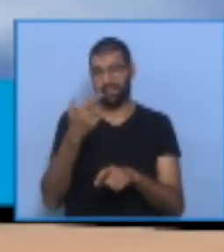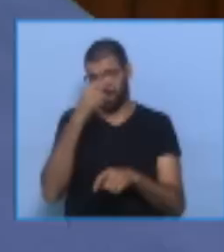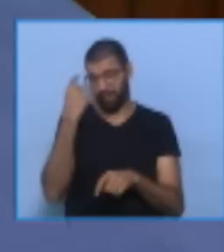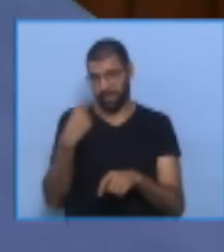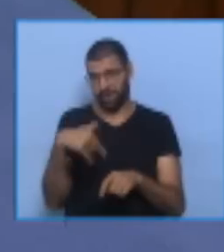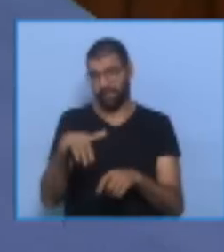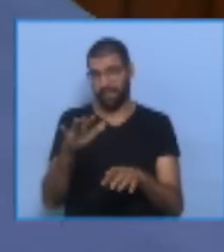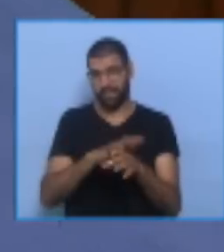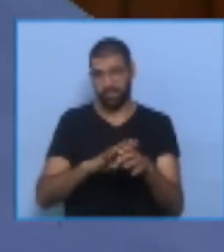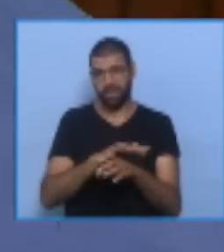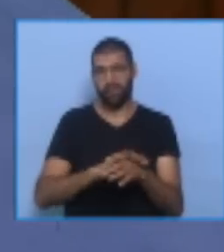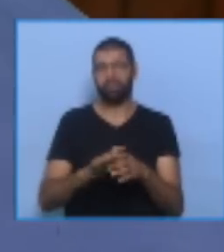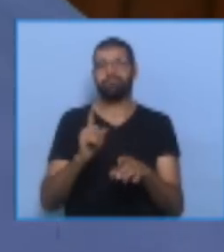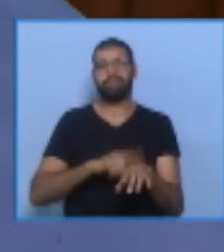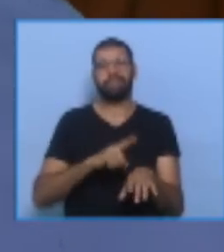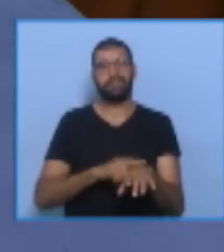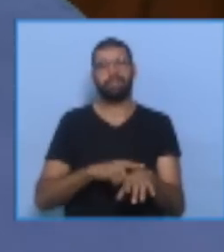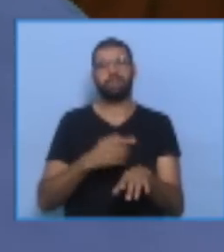situação que vai demorar muito tempo.